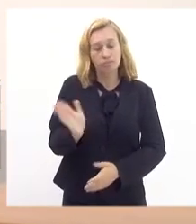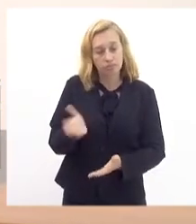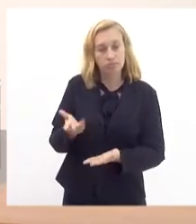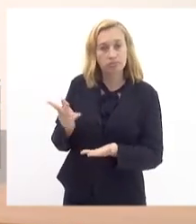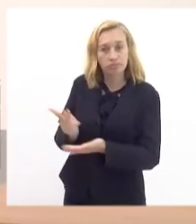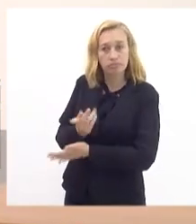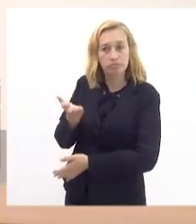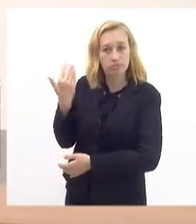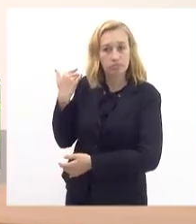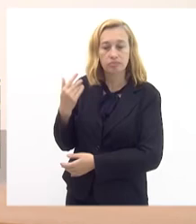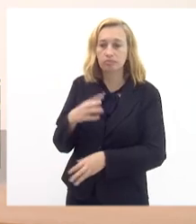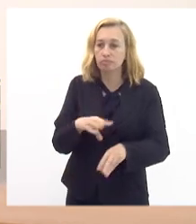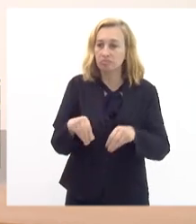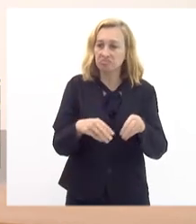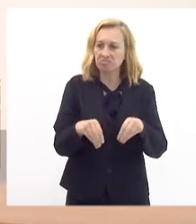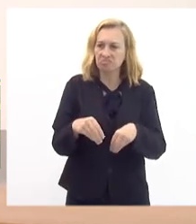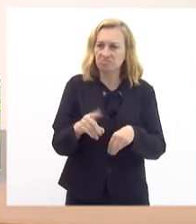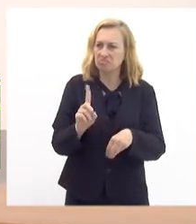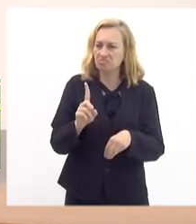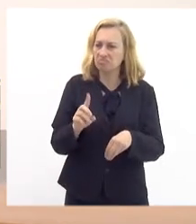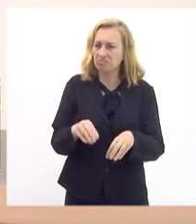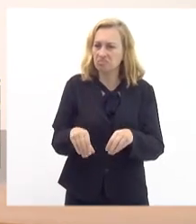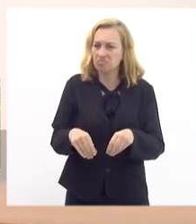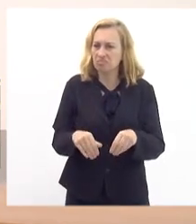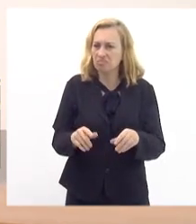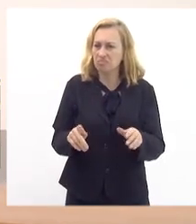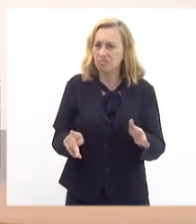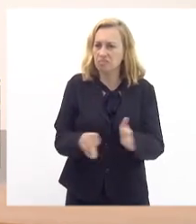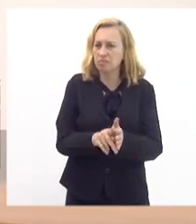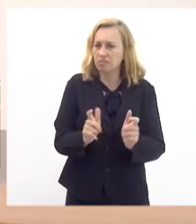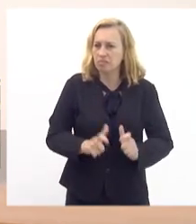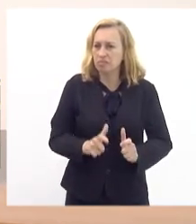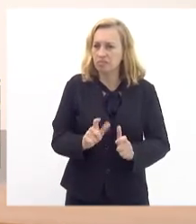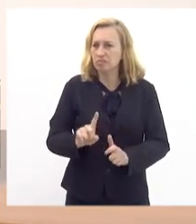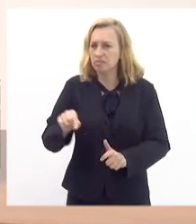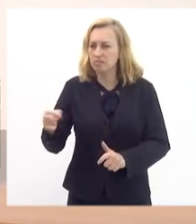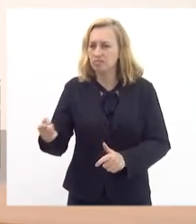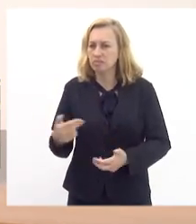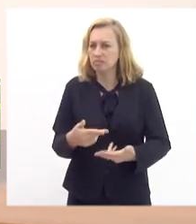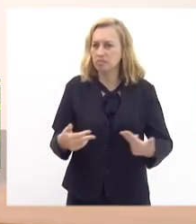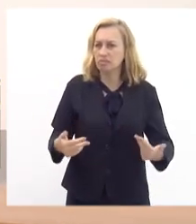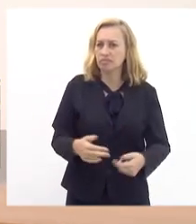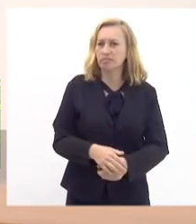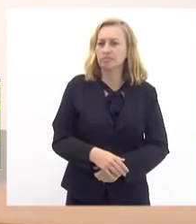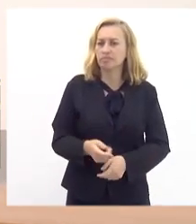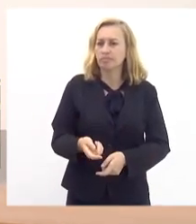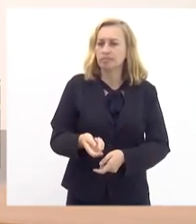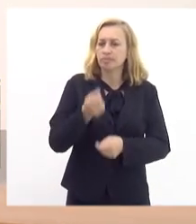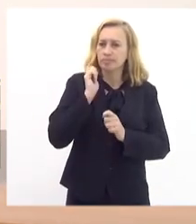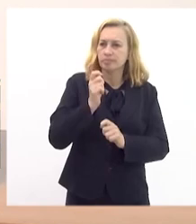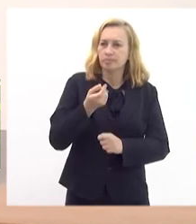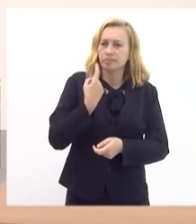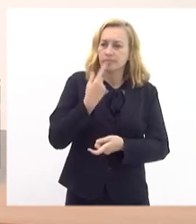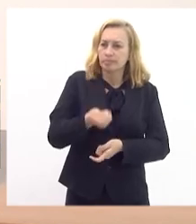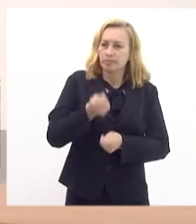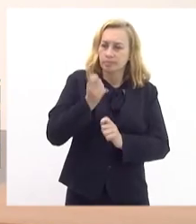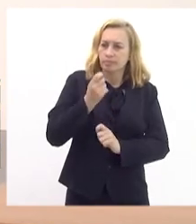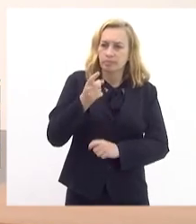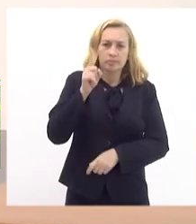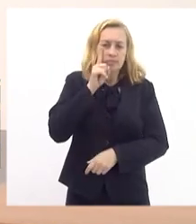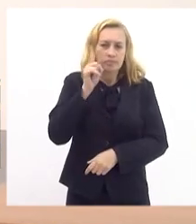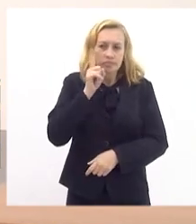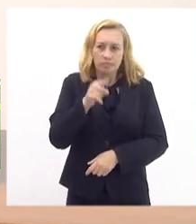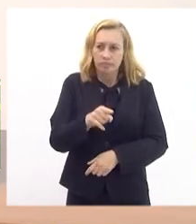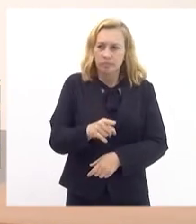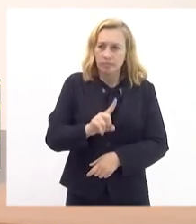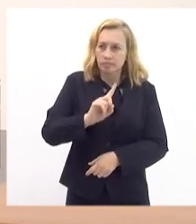já aconteceu e uma areia também que não é Areia da região e uma série de outras coisas mas pés com ali diariamente para a gente saber